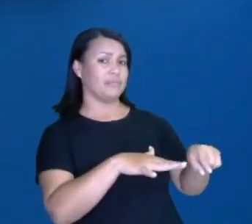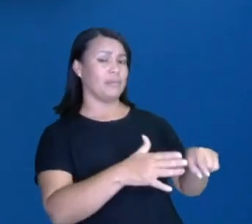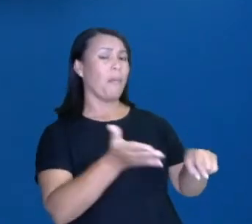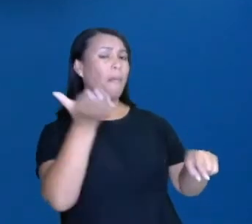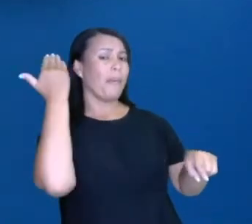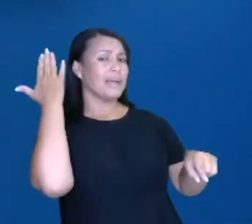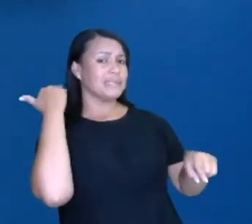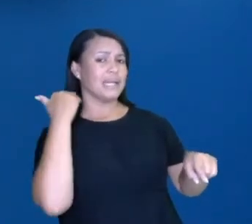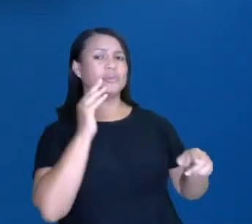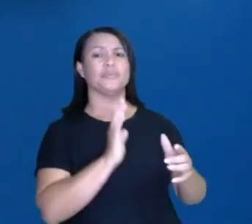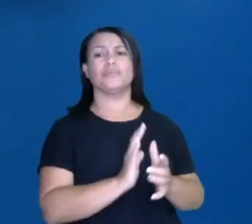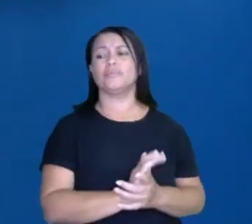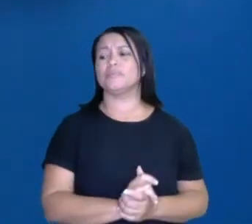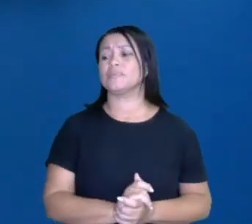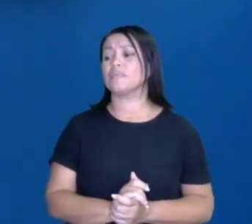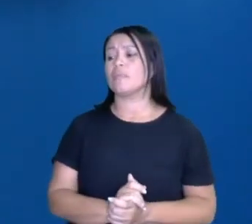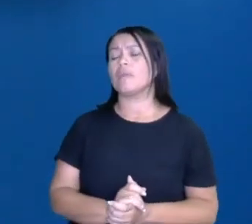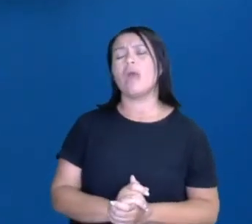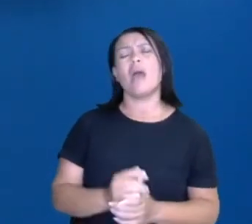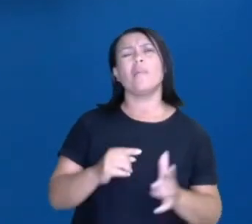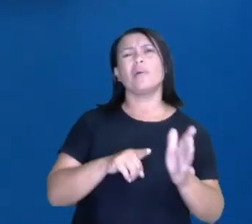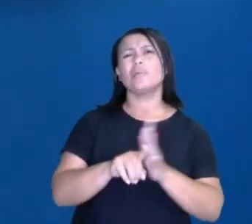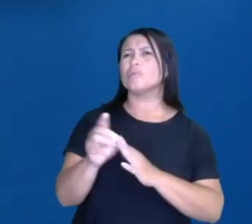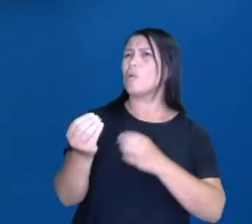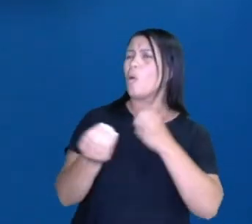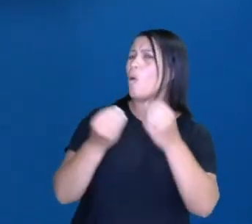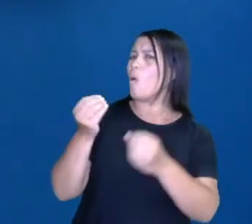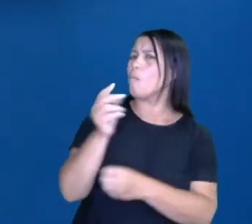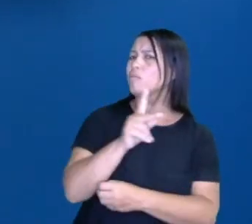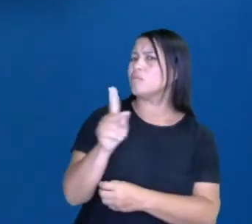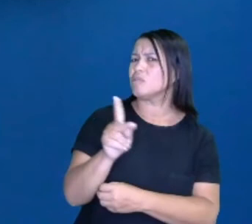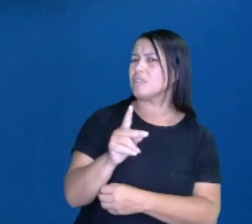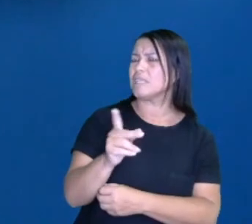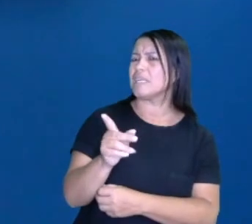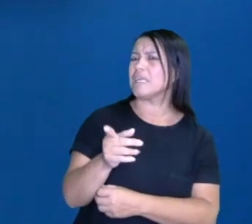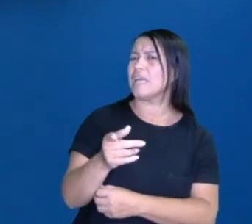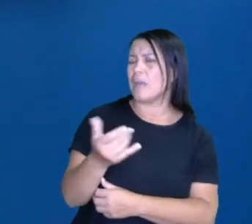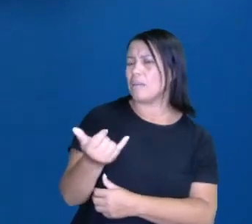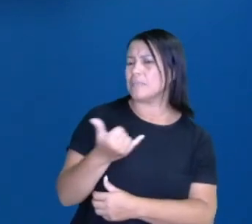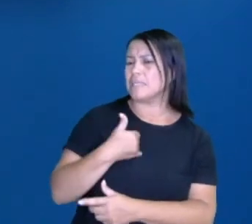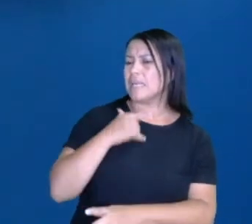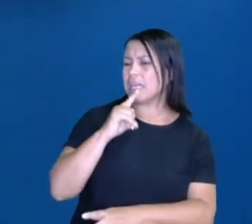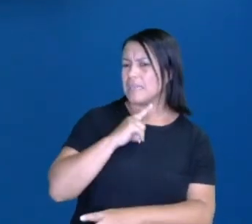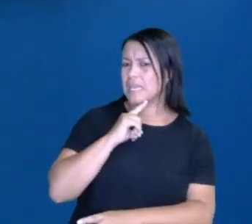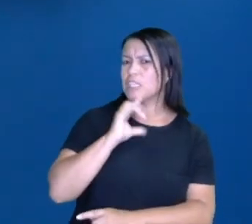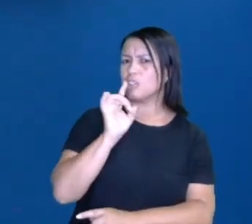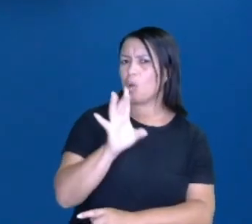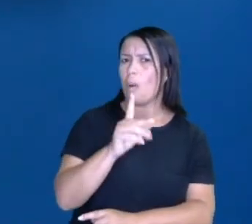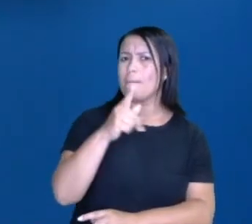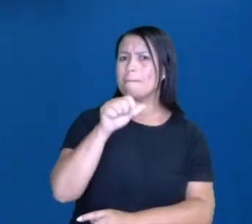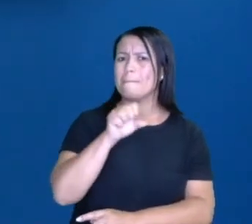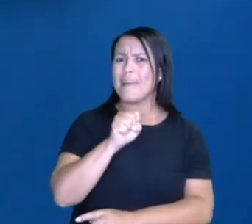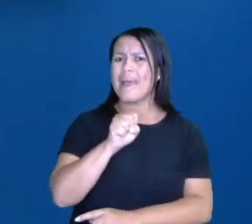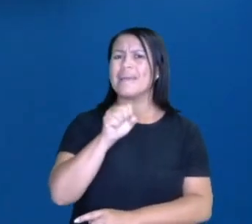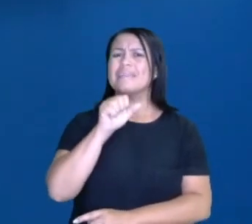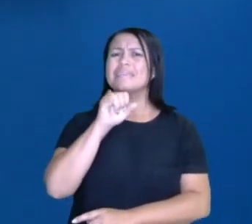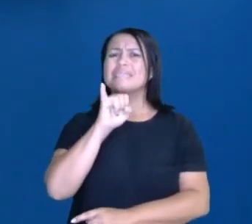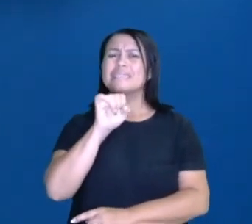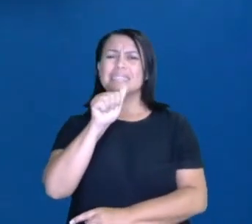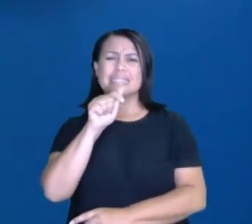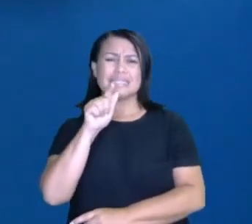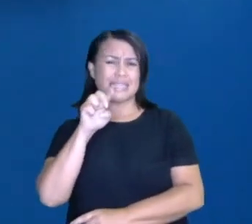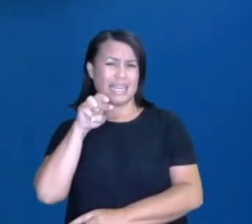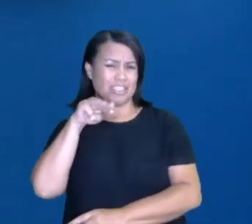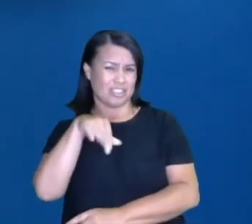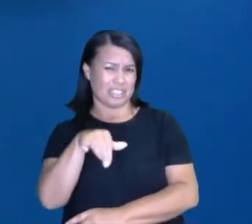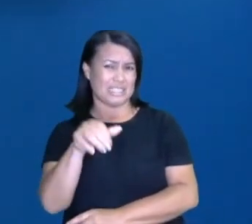ali daquela maneira. Ô professor, então quer dizer que só existe paisagem se eu conseguir